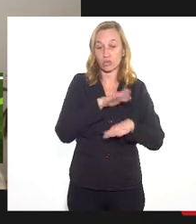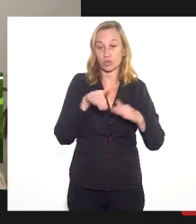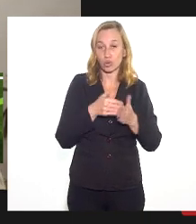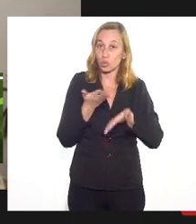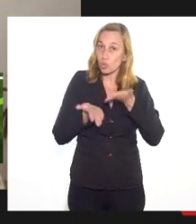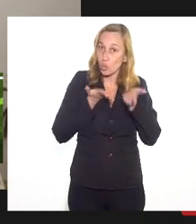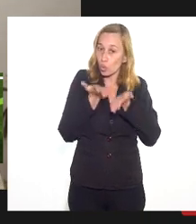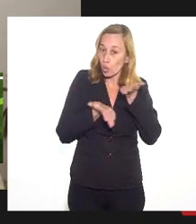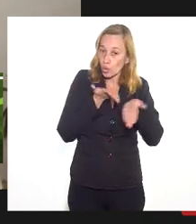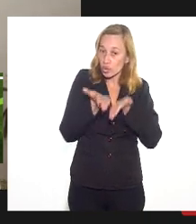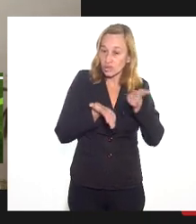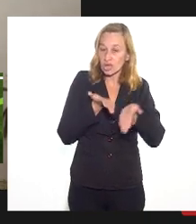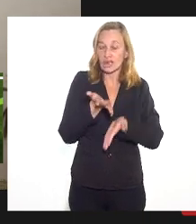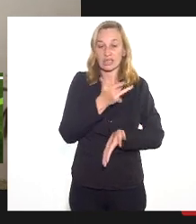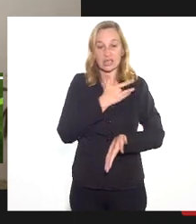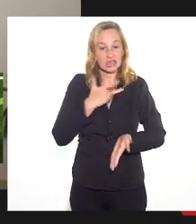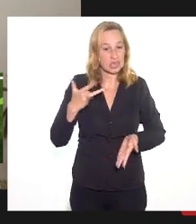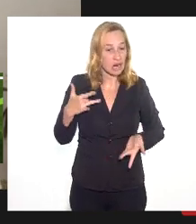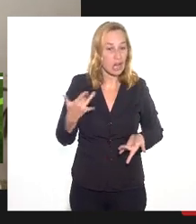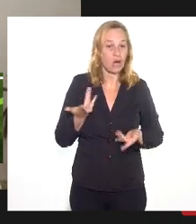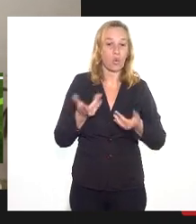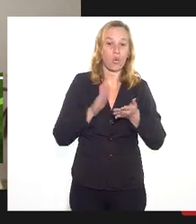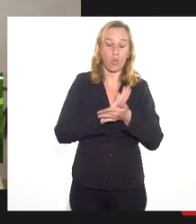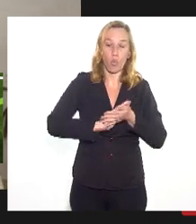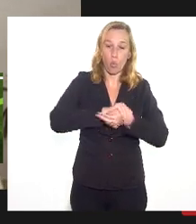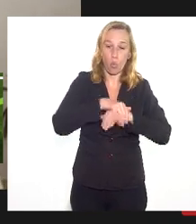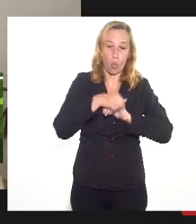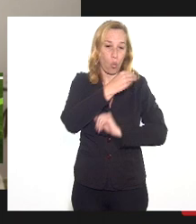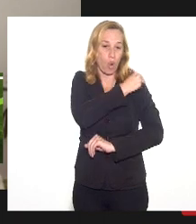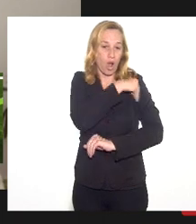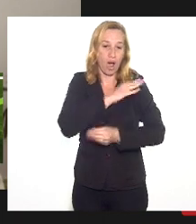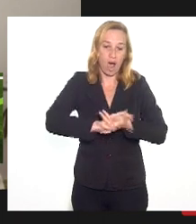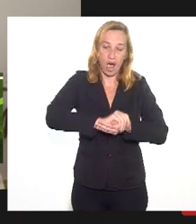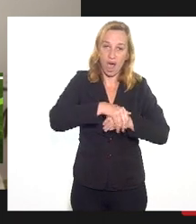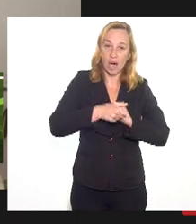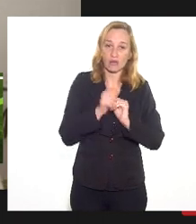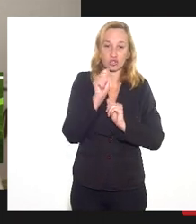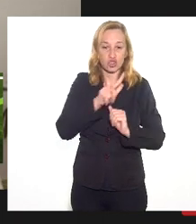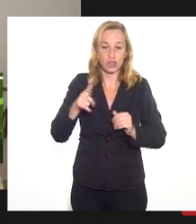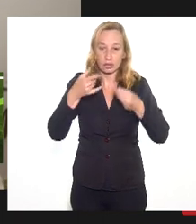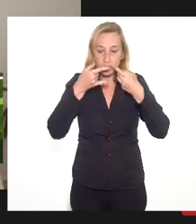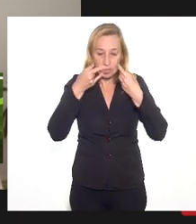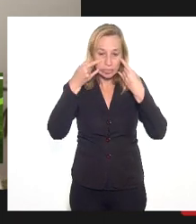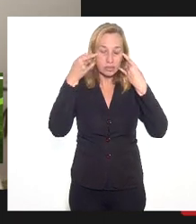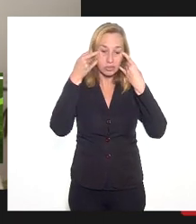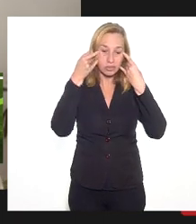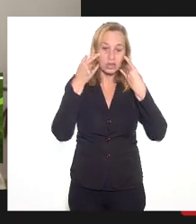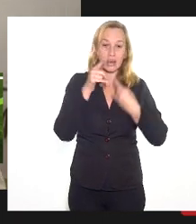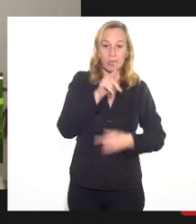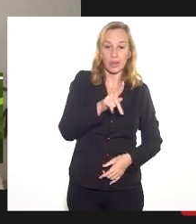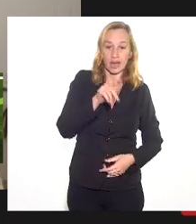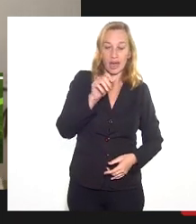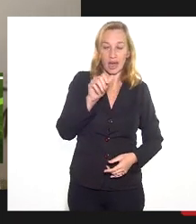cuidado sanitário, com álcool em gel, máscaras PFF2, nós temos